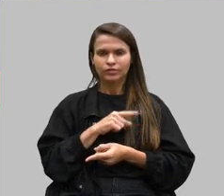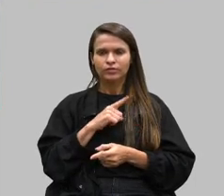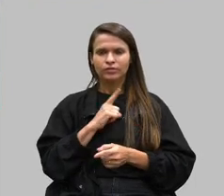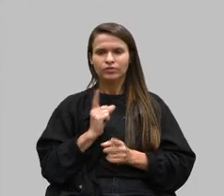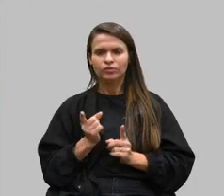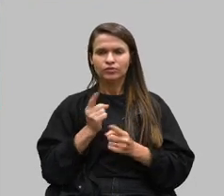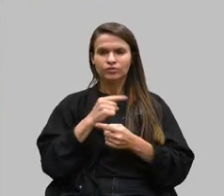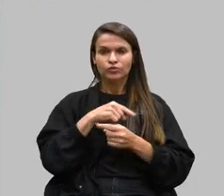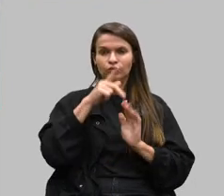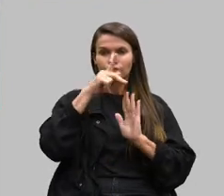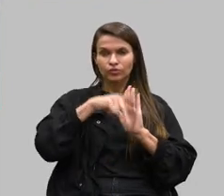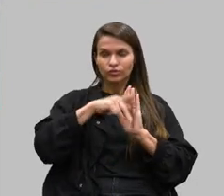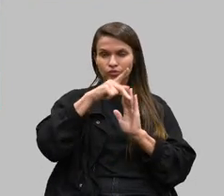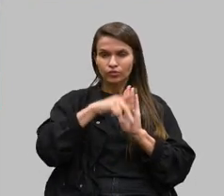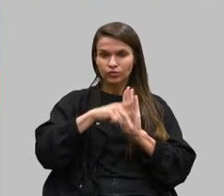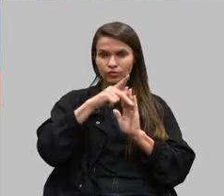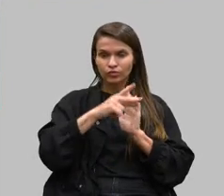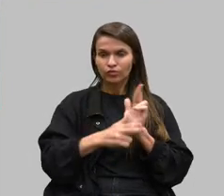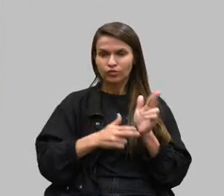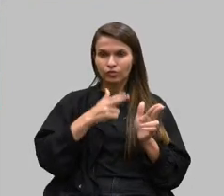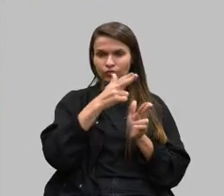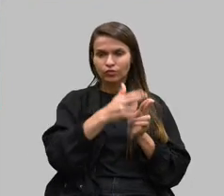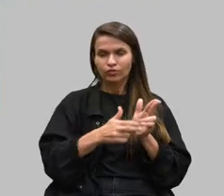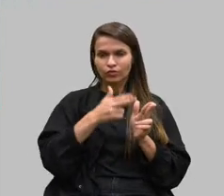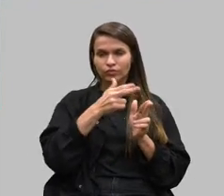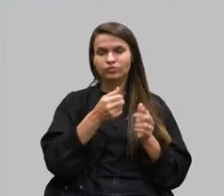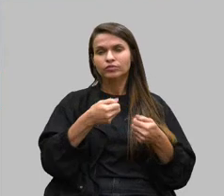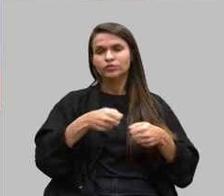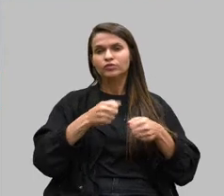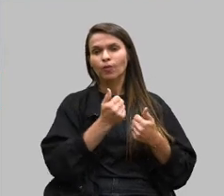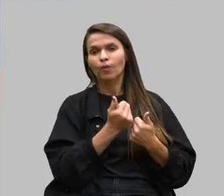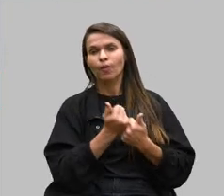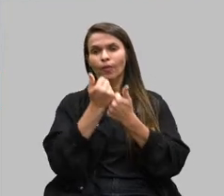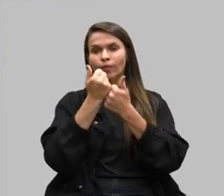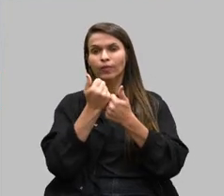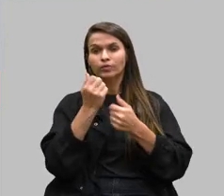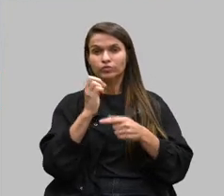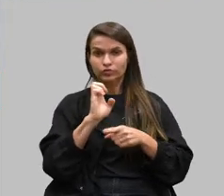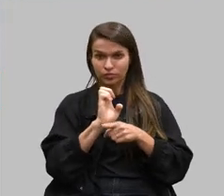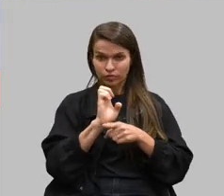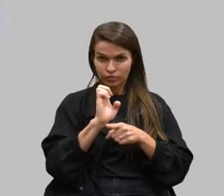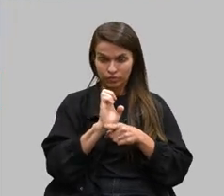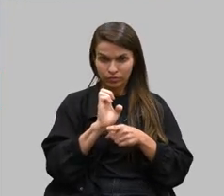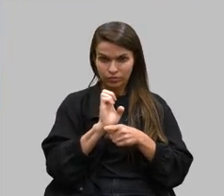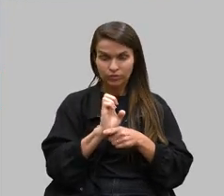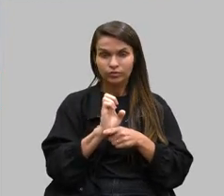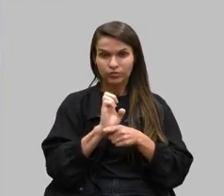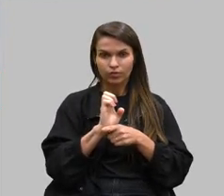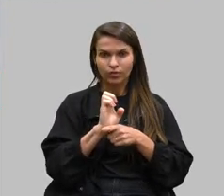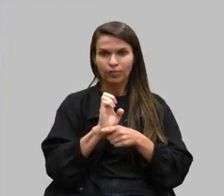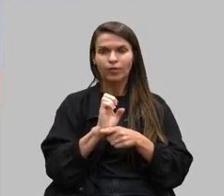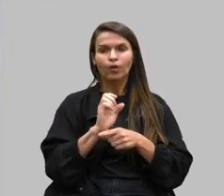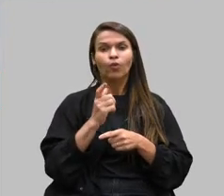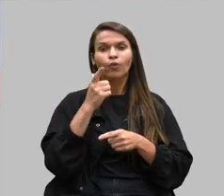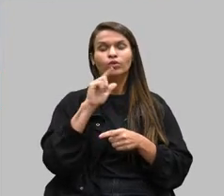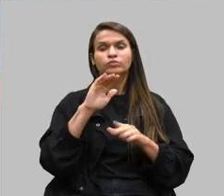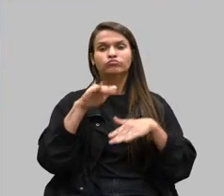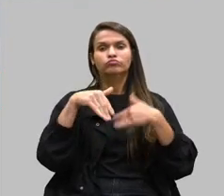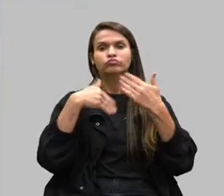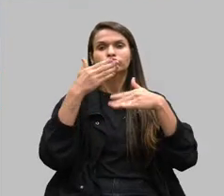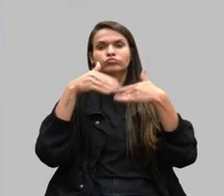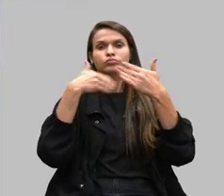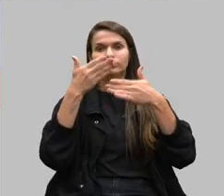de que os projetos Ferroviários precisam do apoio do estado para se desenvolver se